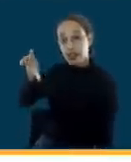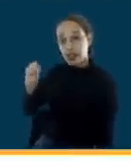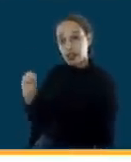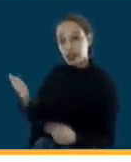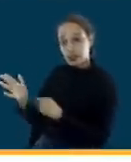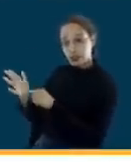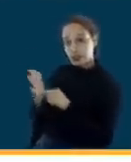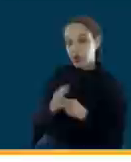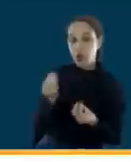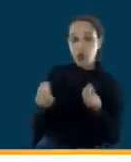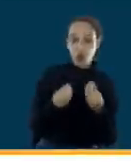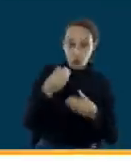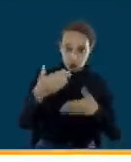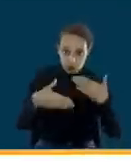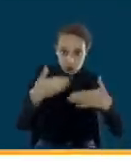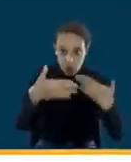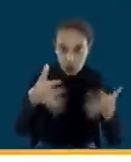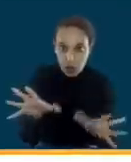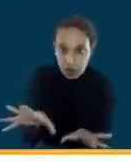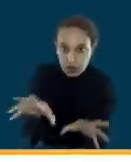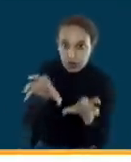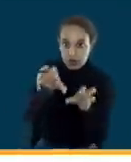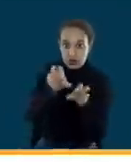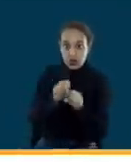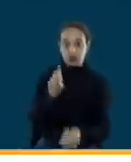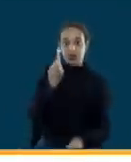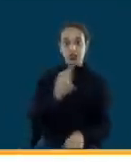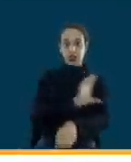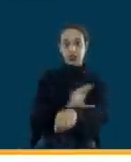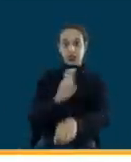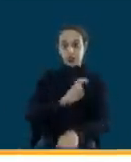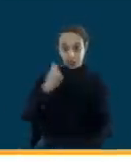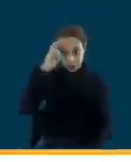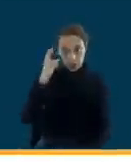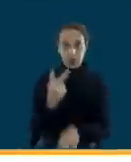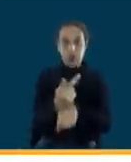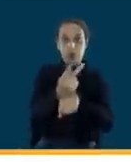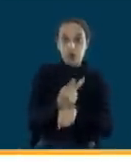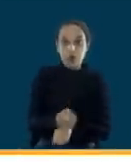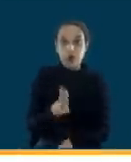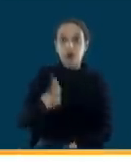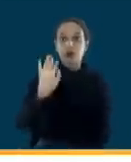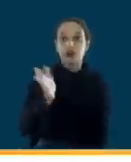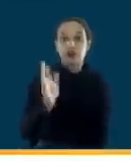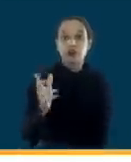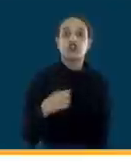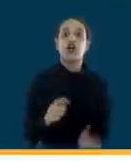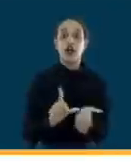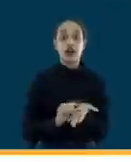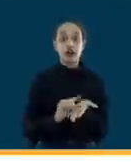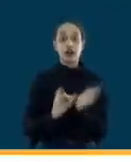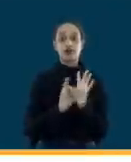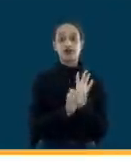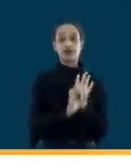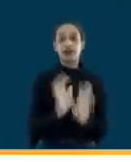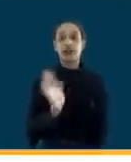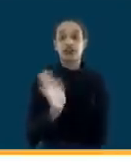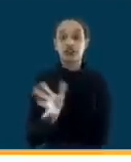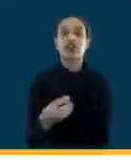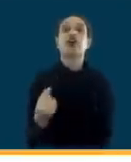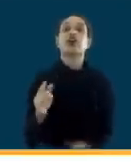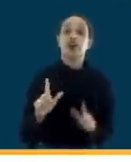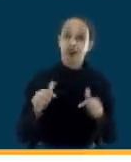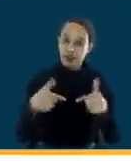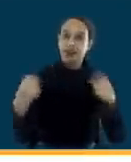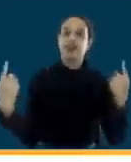de aquisição de ativos culturais? Prêmios já operamos, editais já operamos. Vamos fazer também um processo